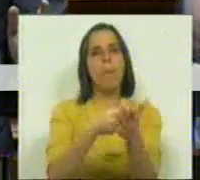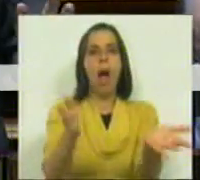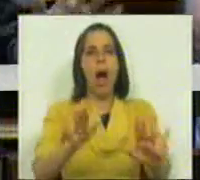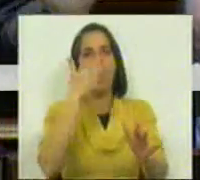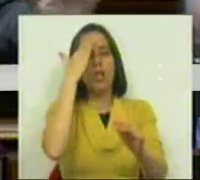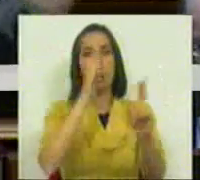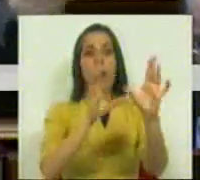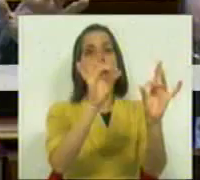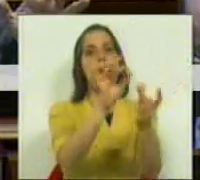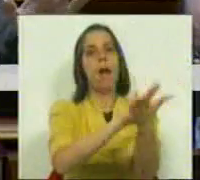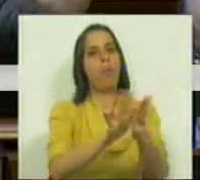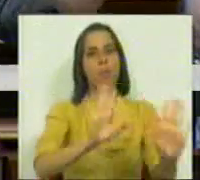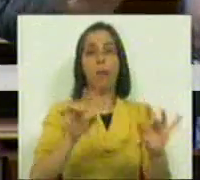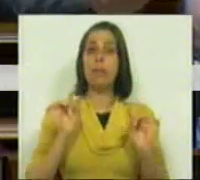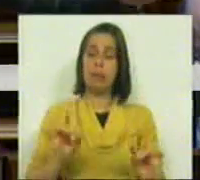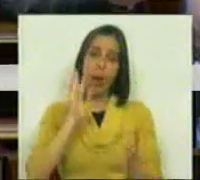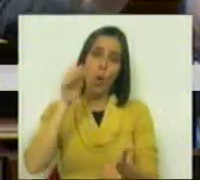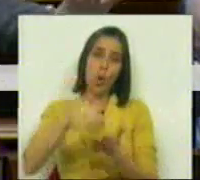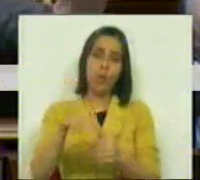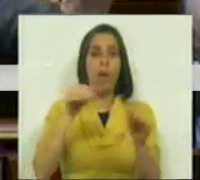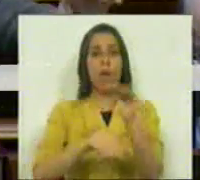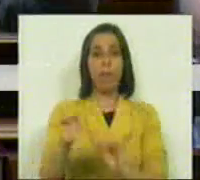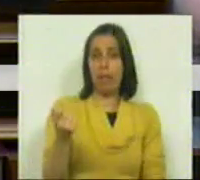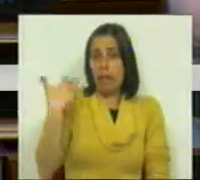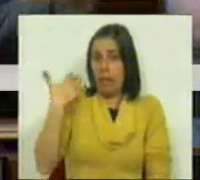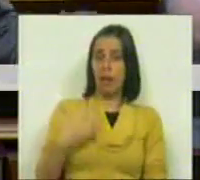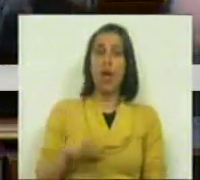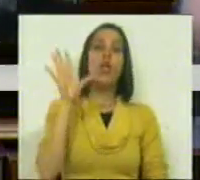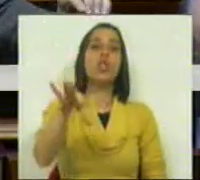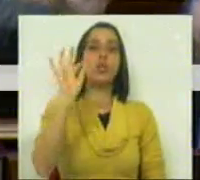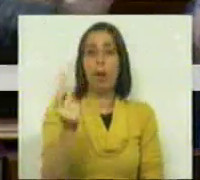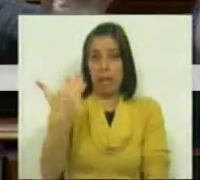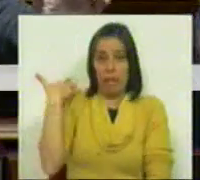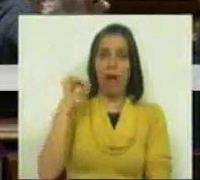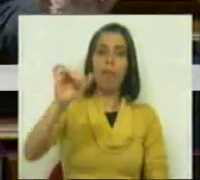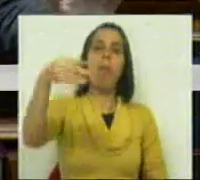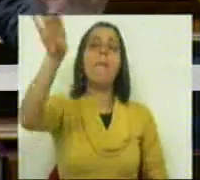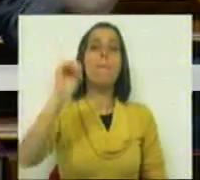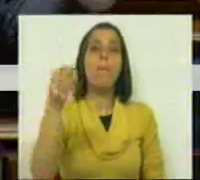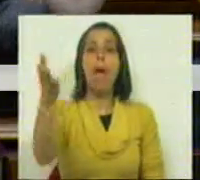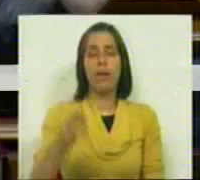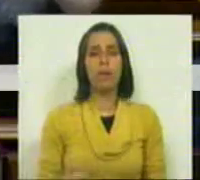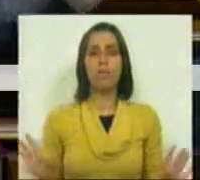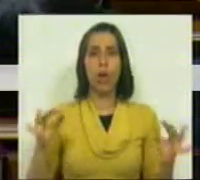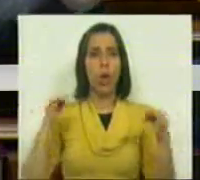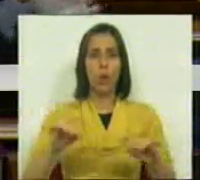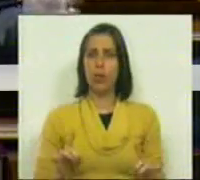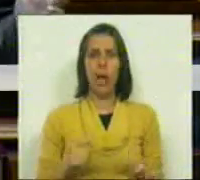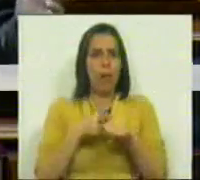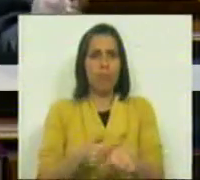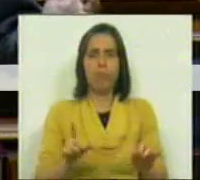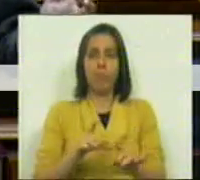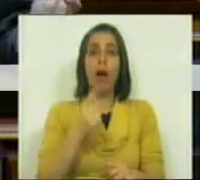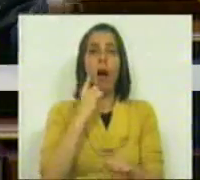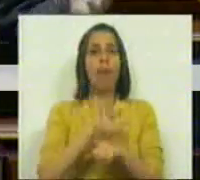aos especuladores. Ora, esta é o resultado de uma votação recente, de uma escolha recente do Partido Socialista e que não está de acordo sequer